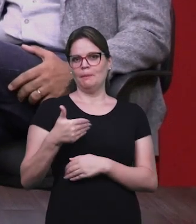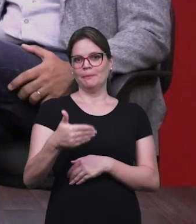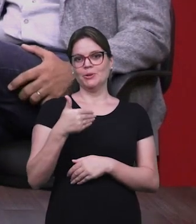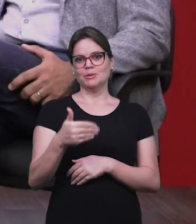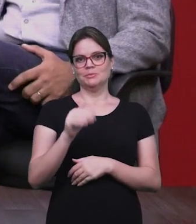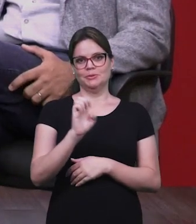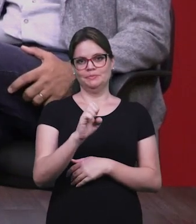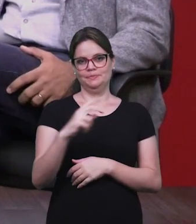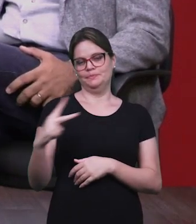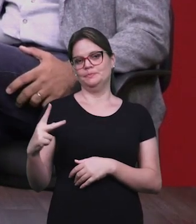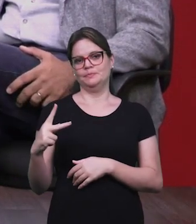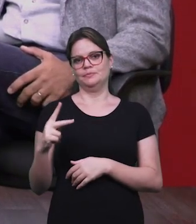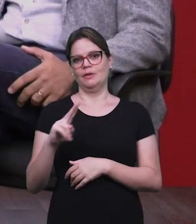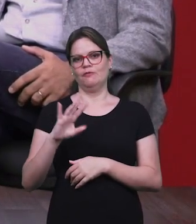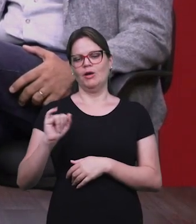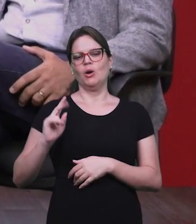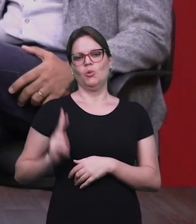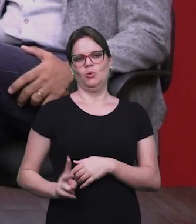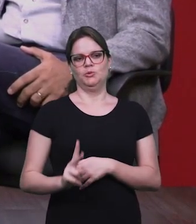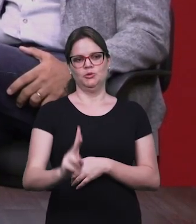vamos continuar no próximo episódio,